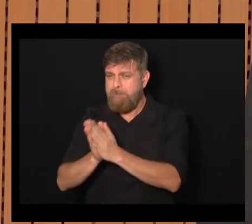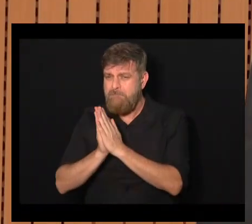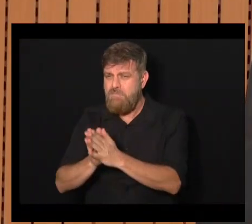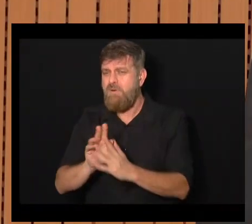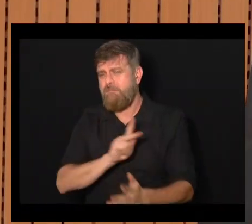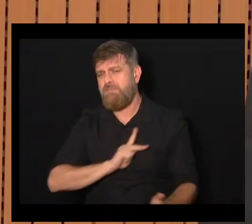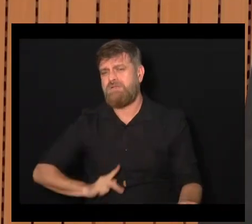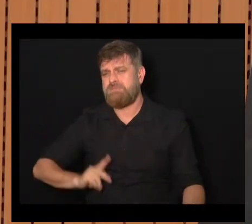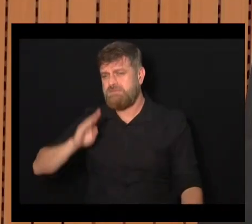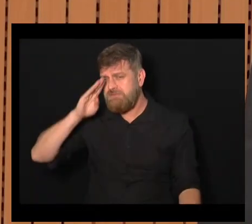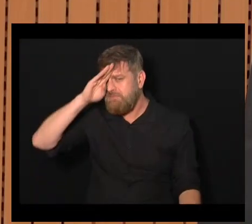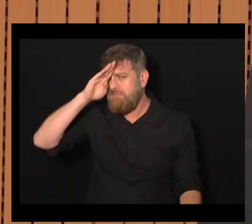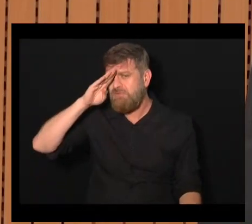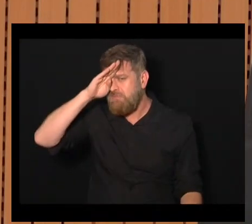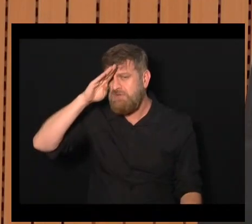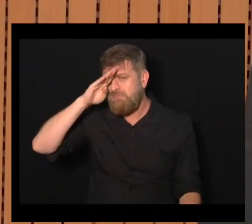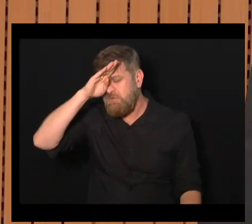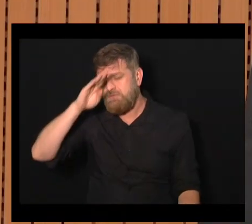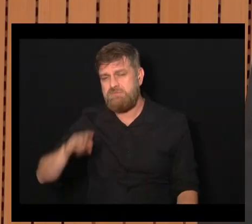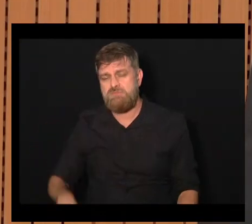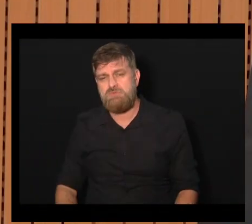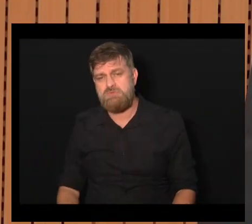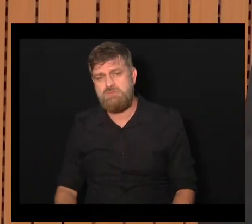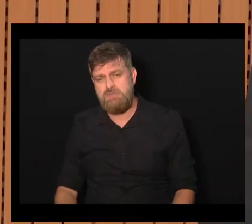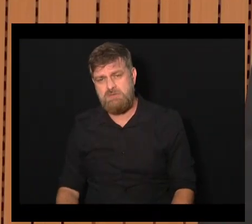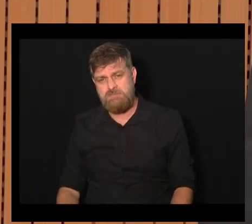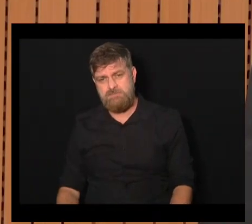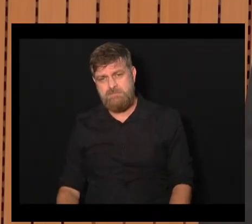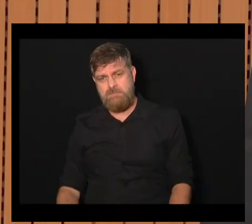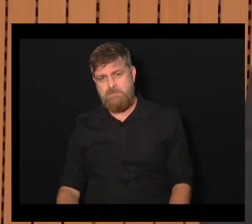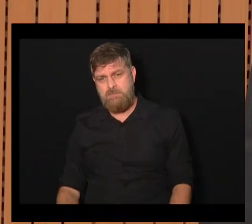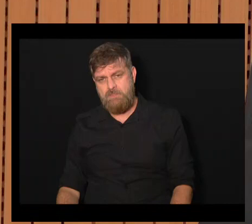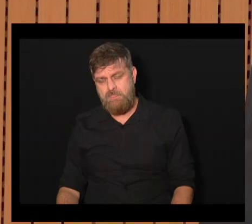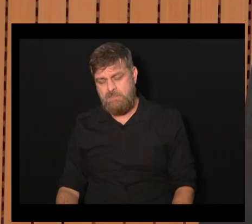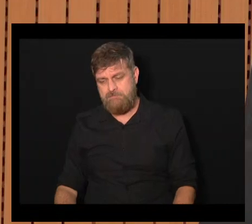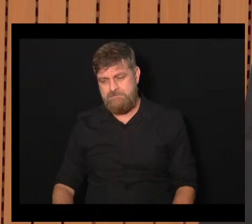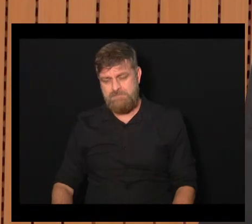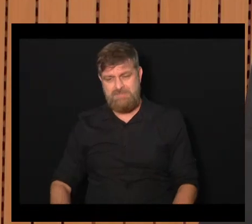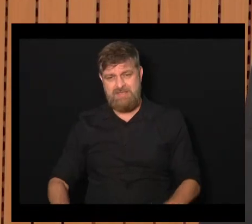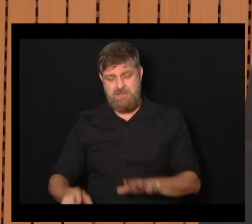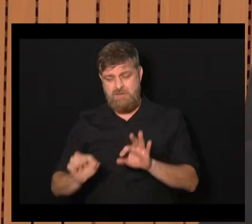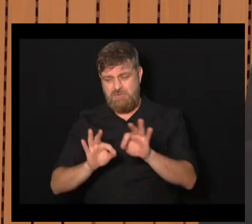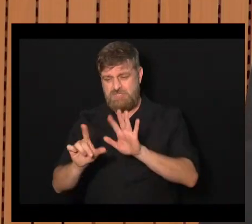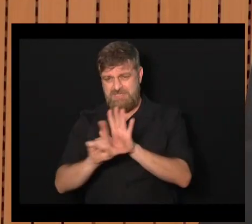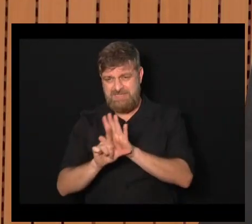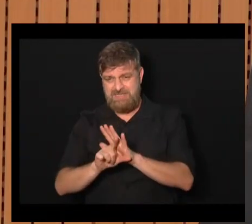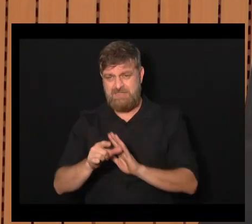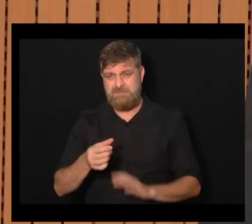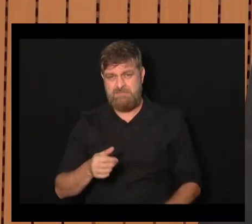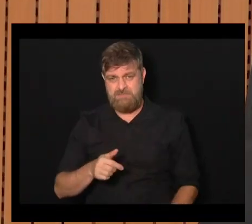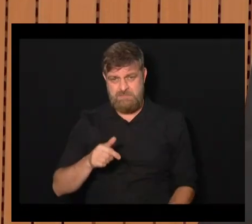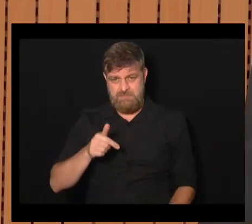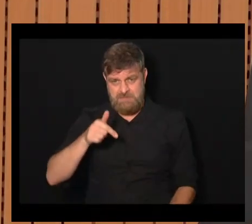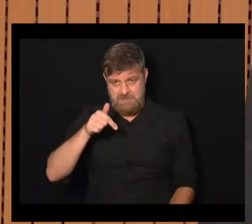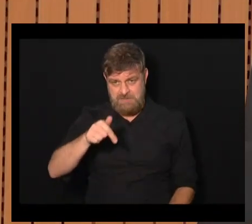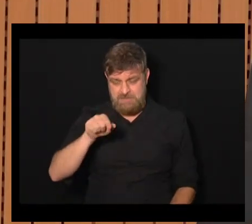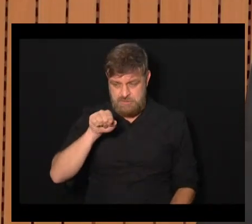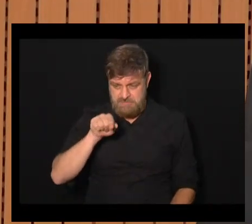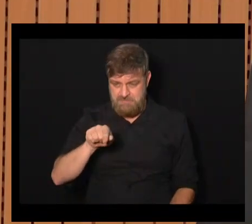excelentíssimo presidente da República, senhor Jair Messias Bolsonaro, para que vete totalmente o projeto de lei número